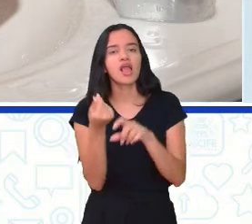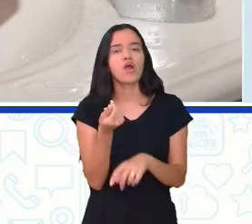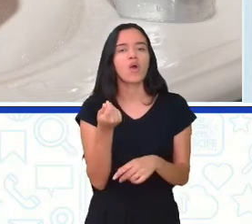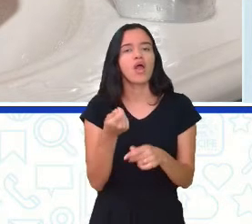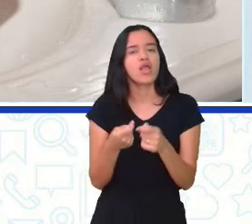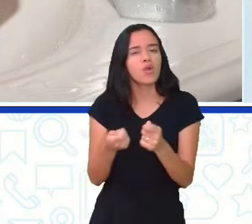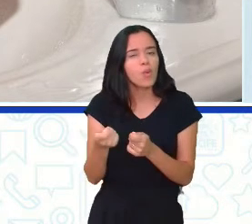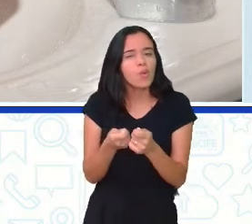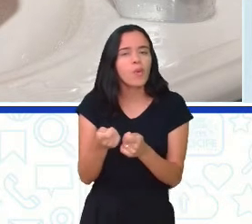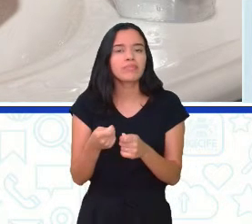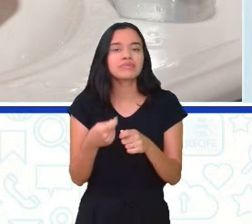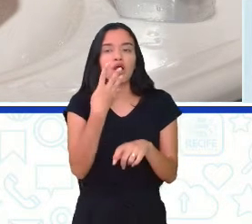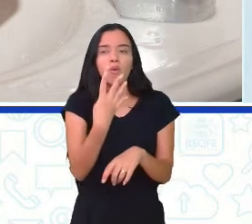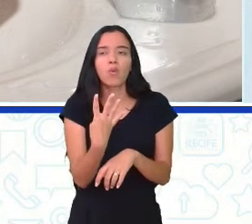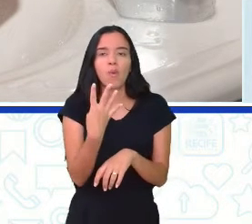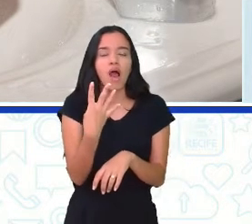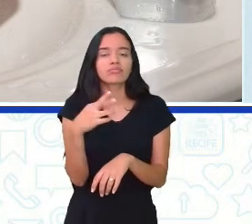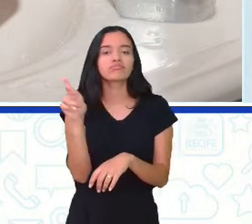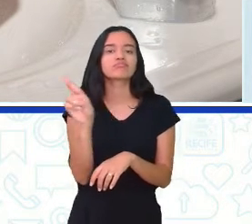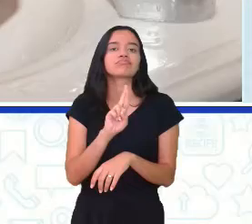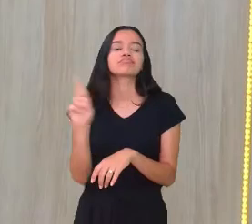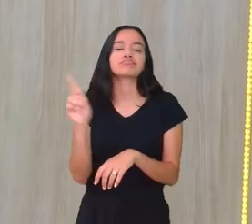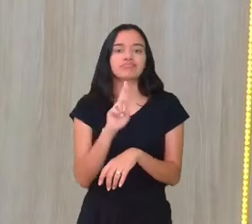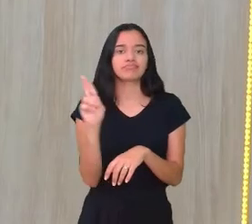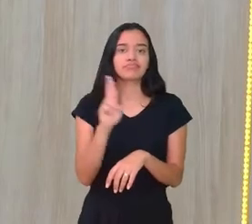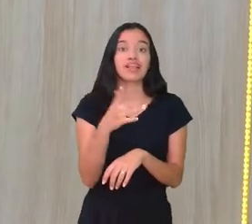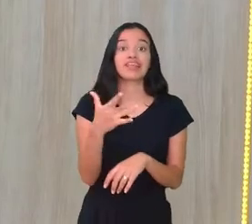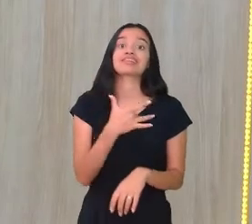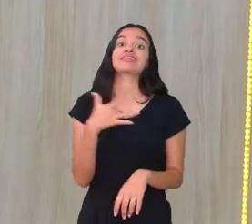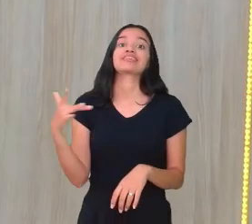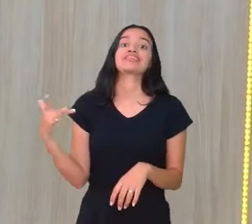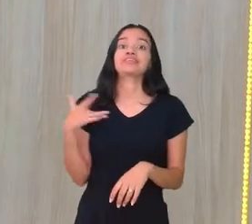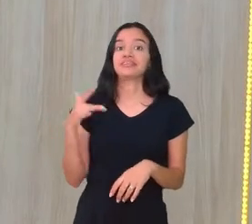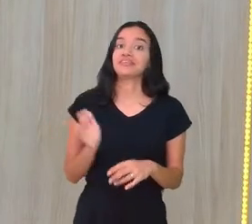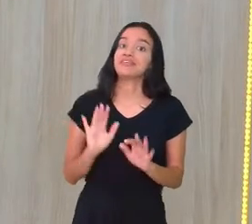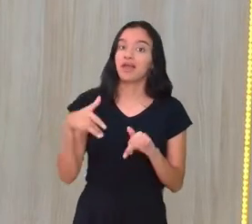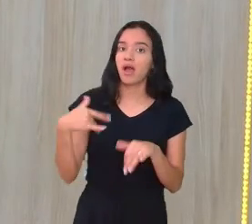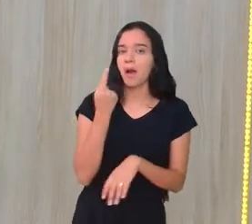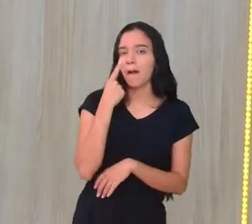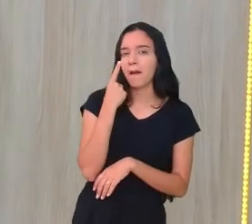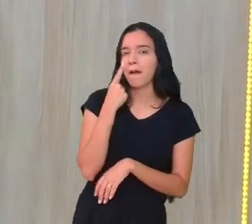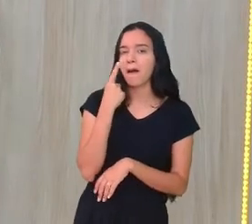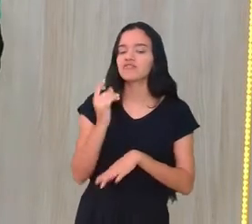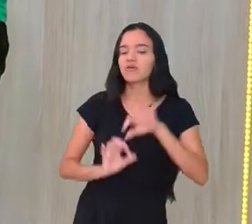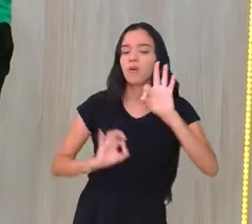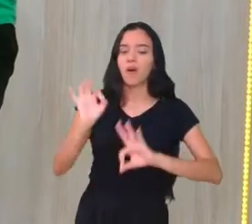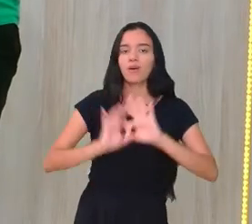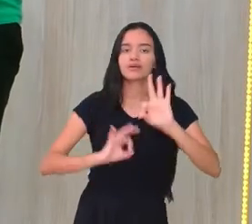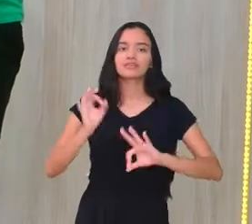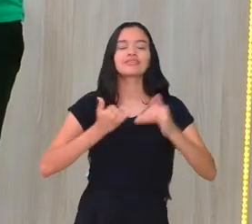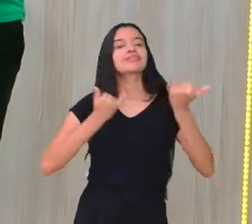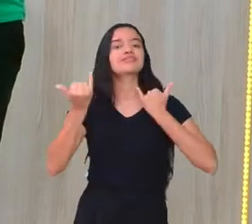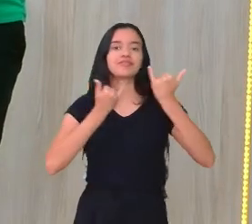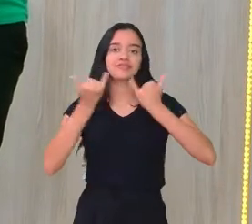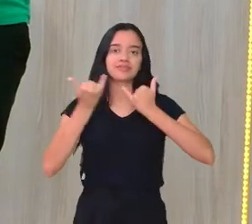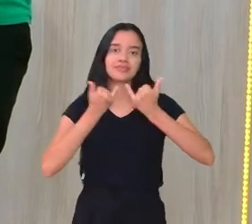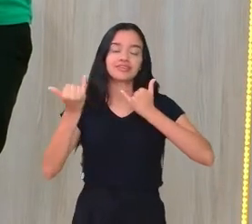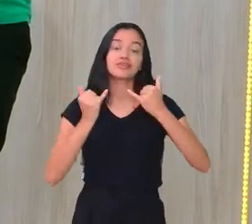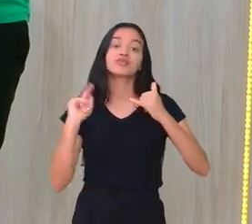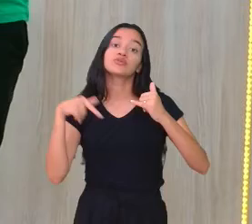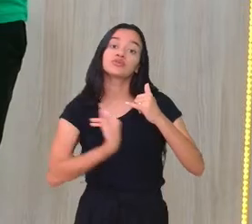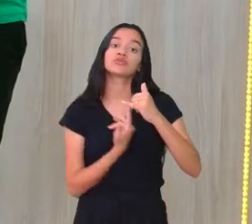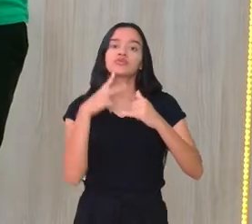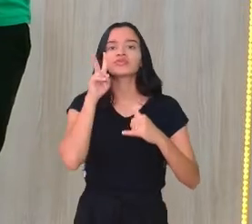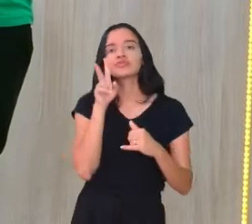sistema público, R$ 4 em saúde. Então, ó, vamos organizar essas informações aí. Nós